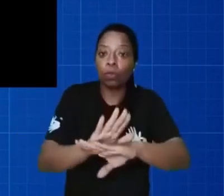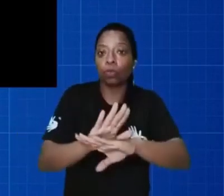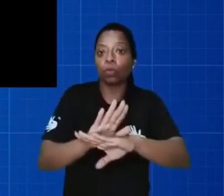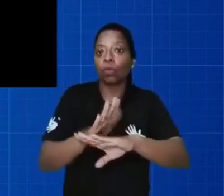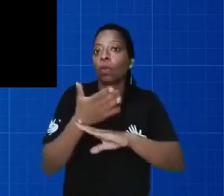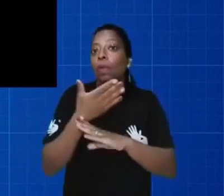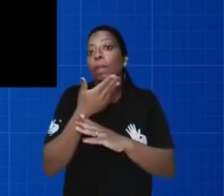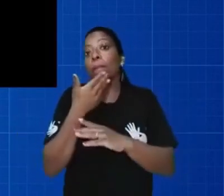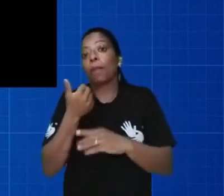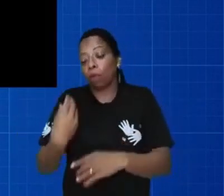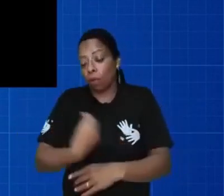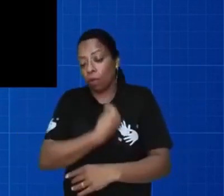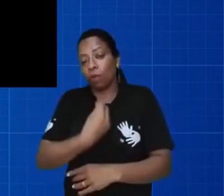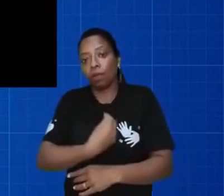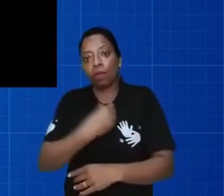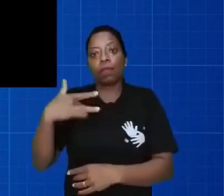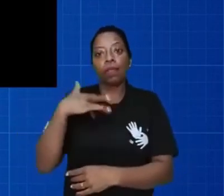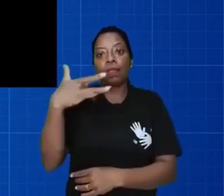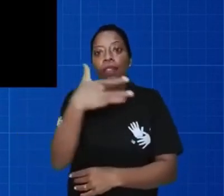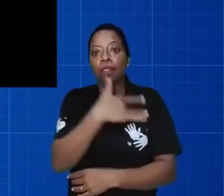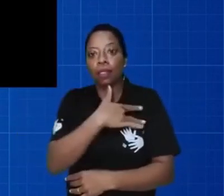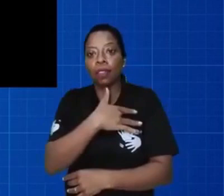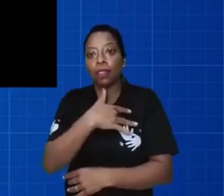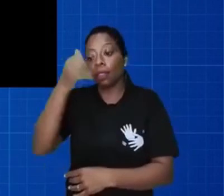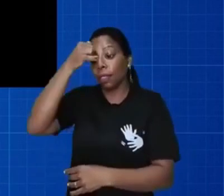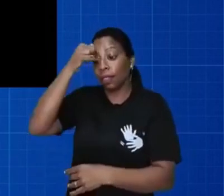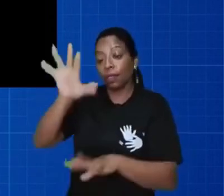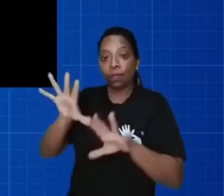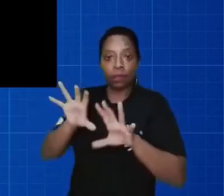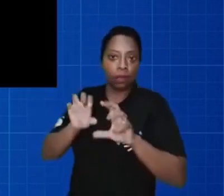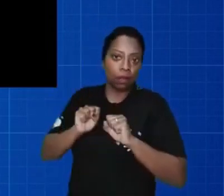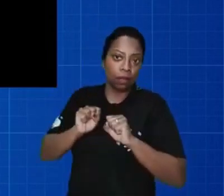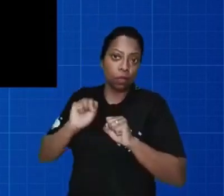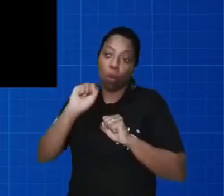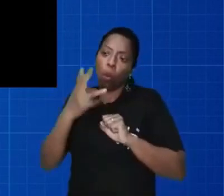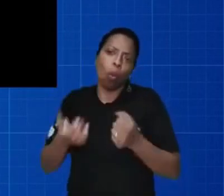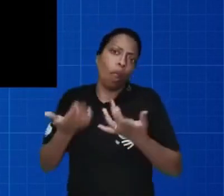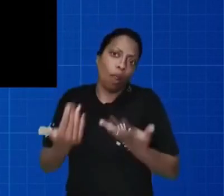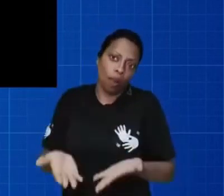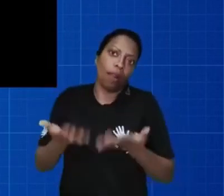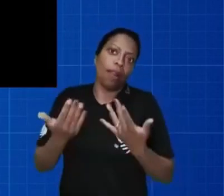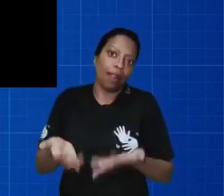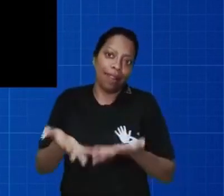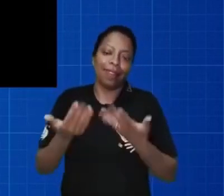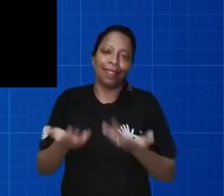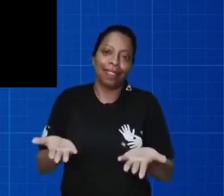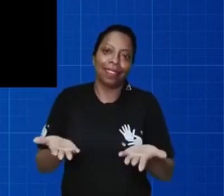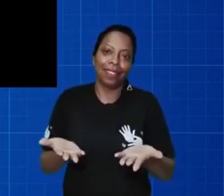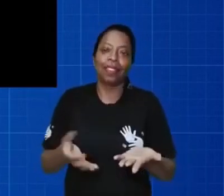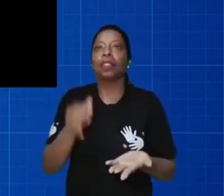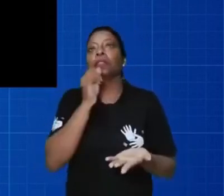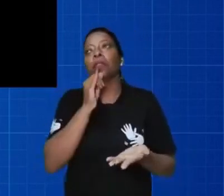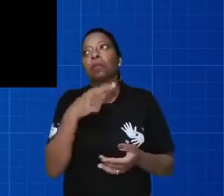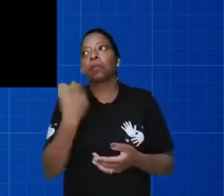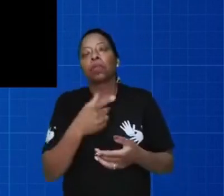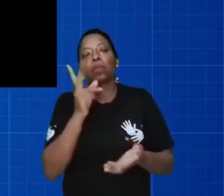feita uma campanha. Como, por exemplo, agora tivemos uma recente campanha de sarampo. Por quê? Porque o sarampo foi